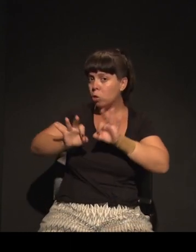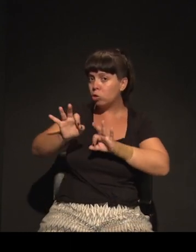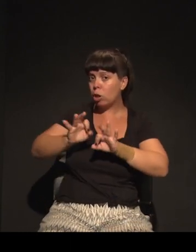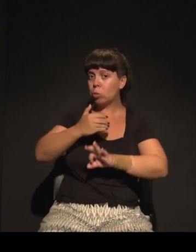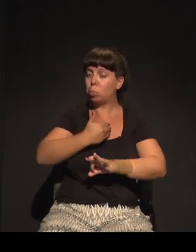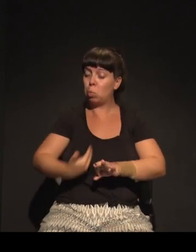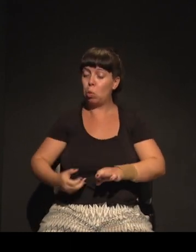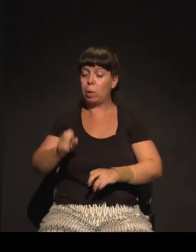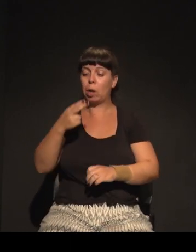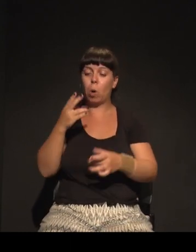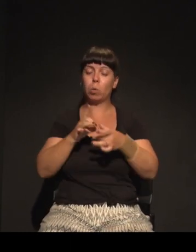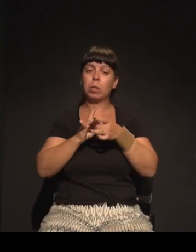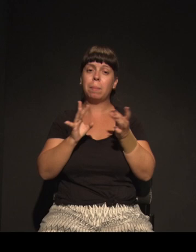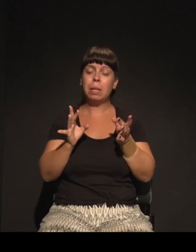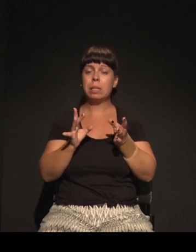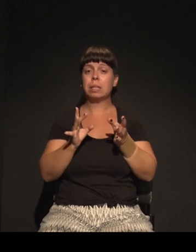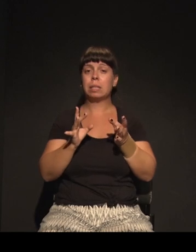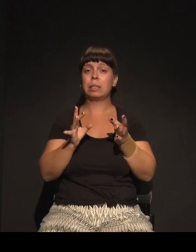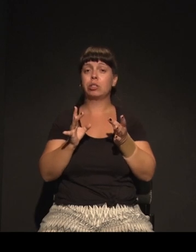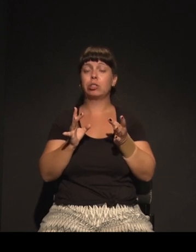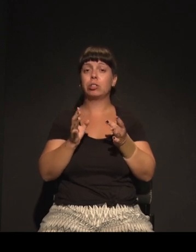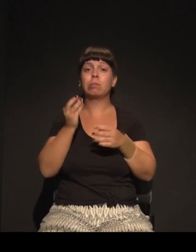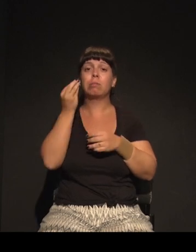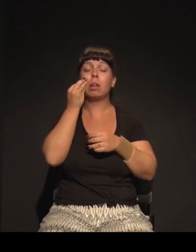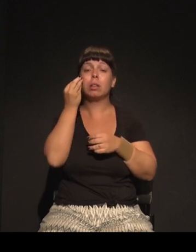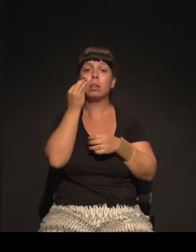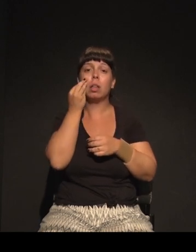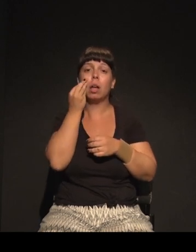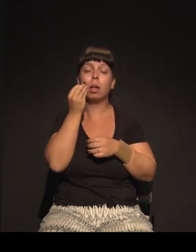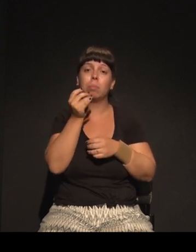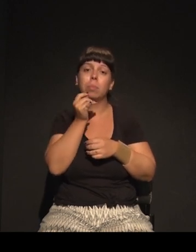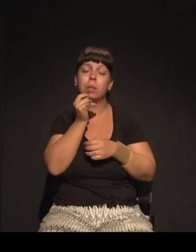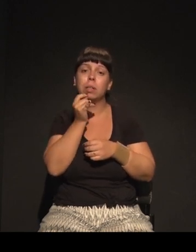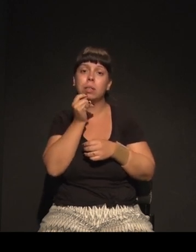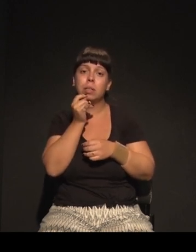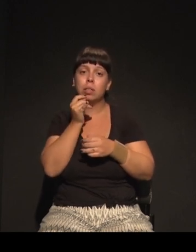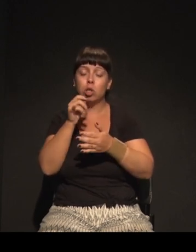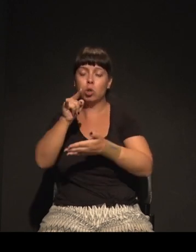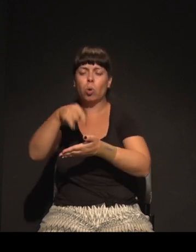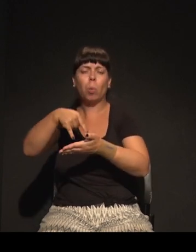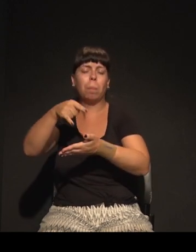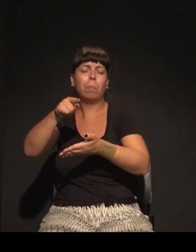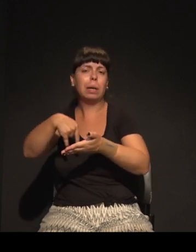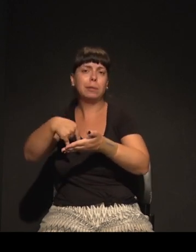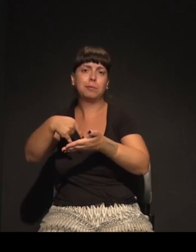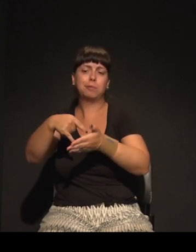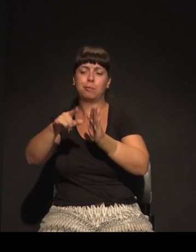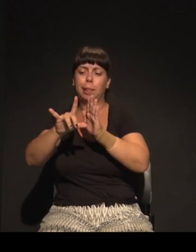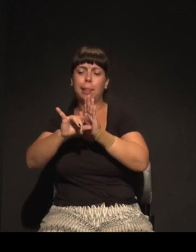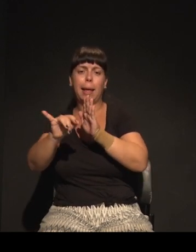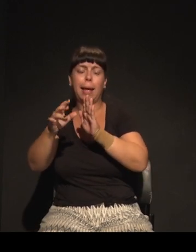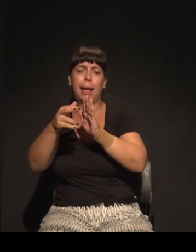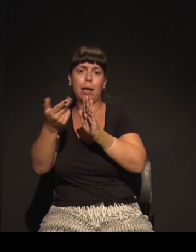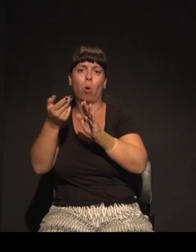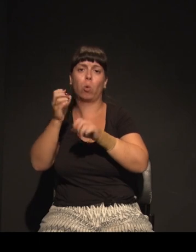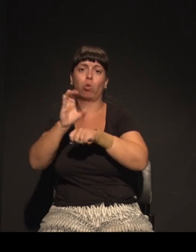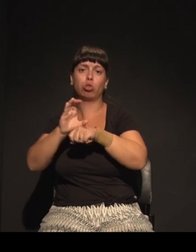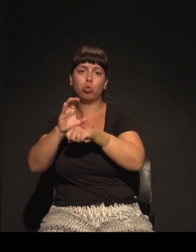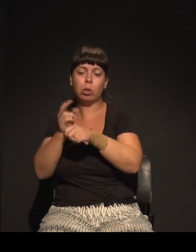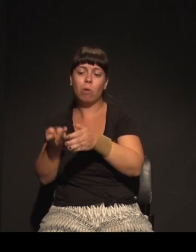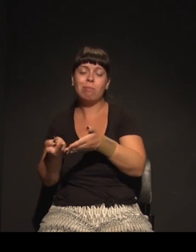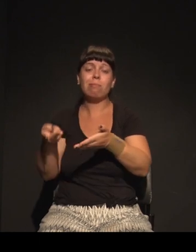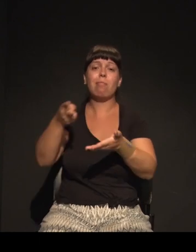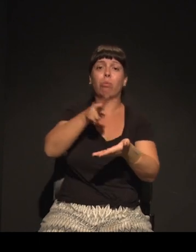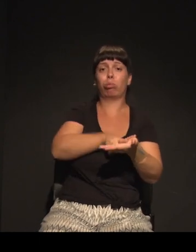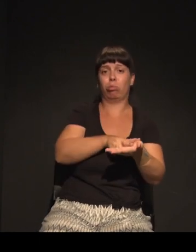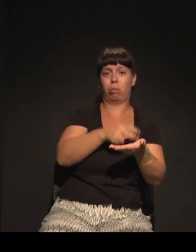suas aldeias no sentido de traduzir as suas línguas documentos legais importante como a constituição federal